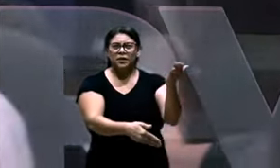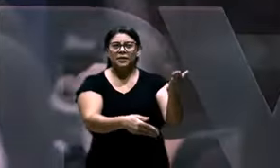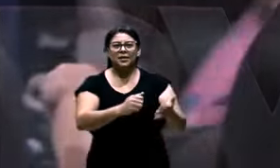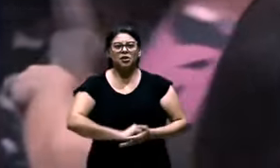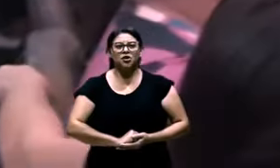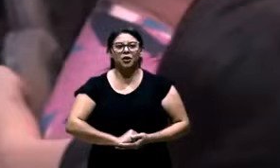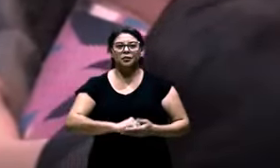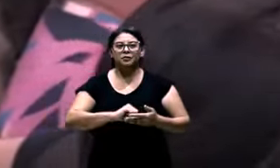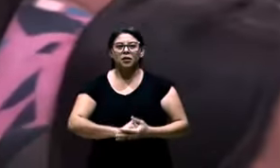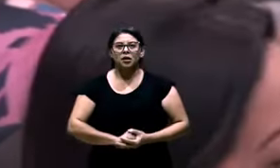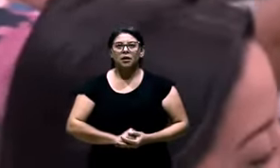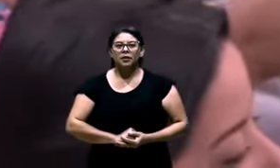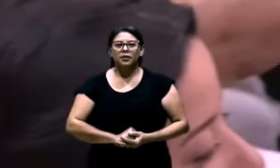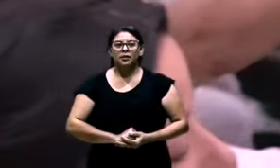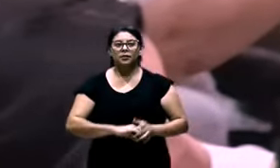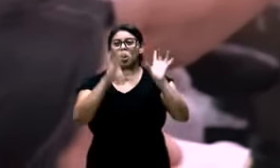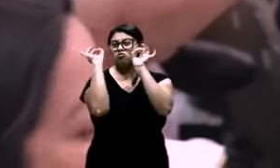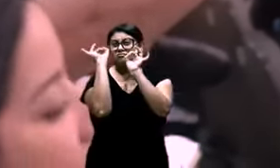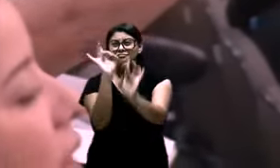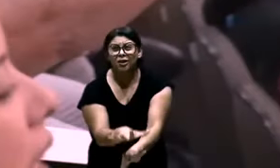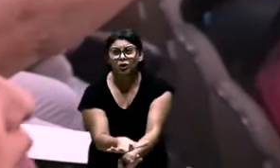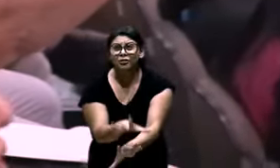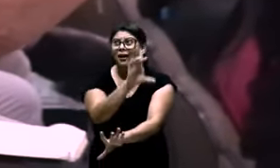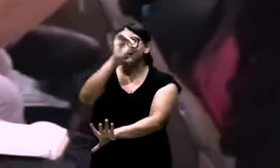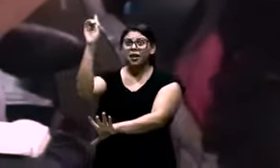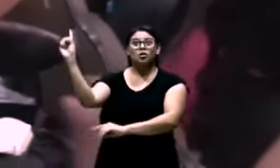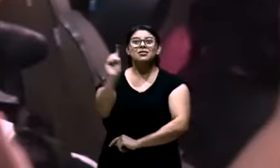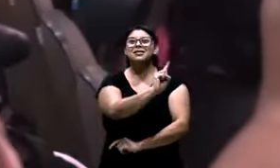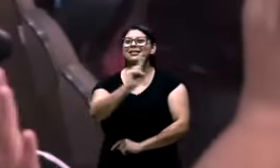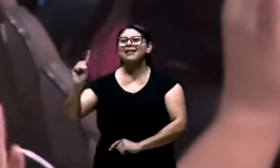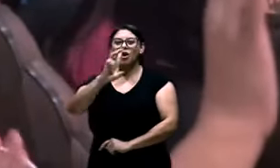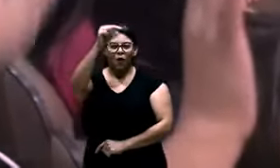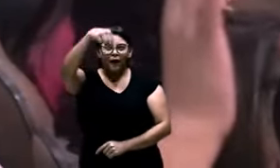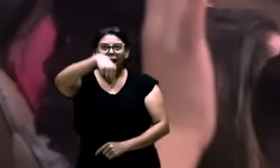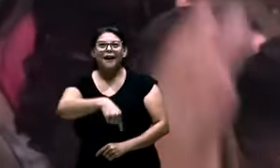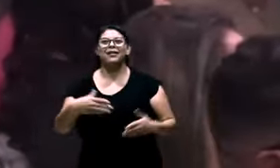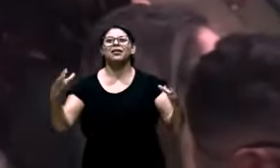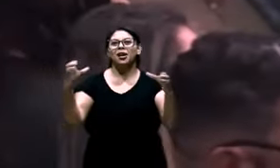Deus se encarrega de gerar o teu milagre do lado de fora.